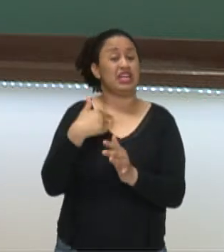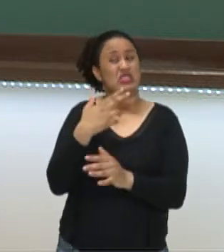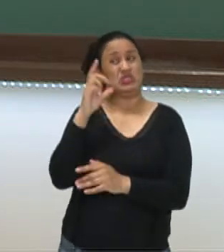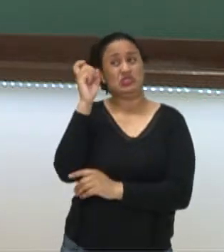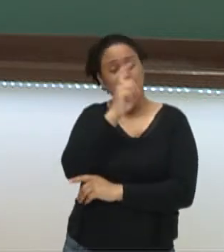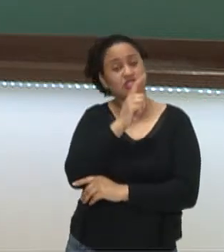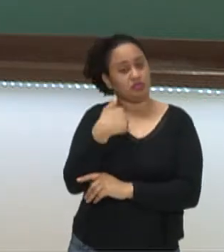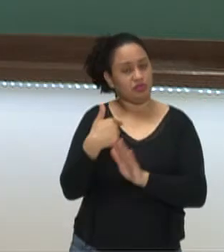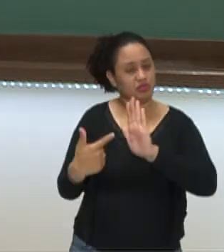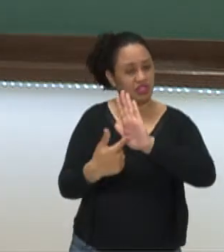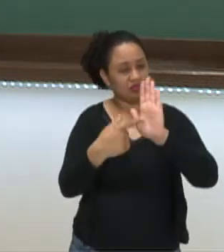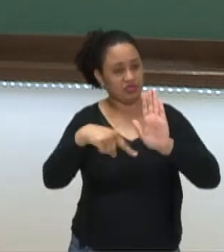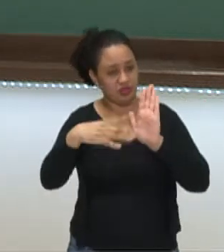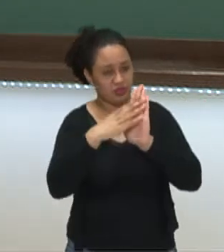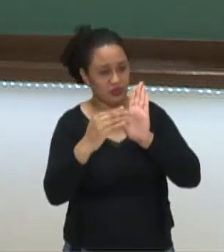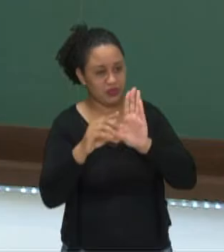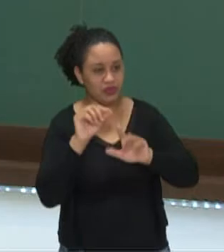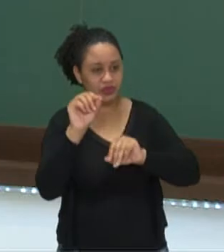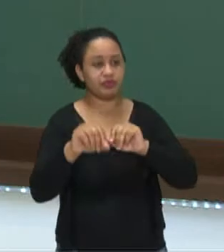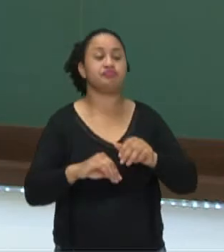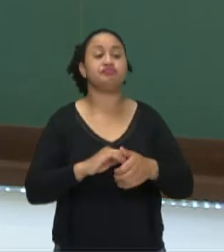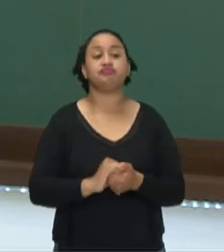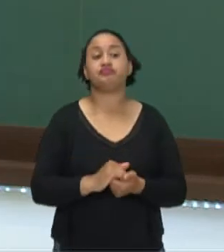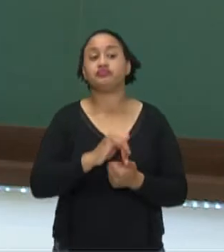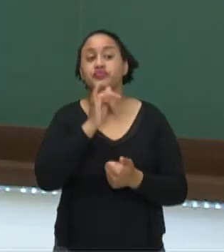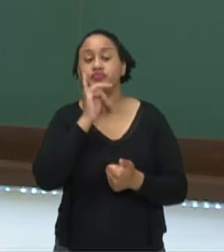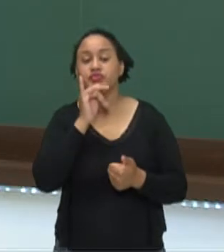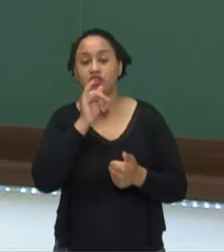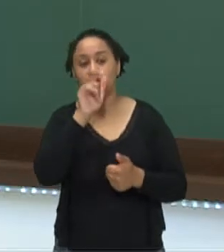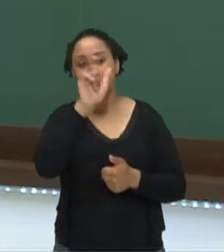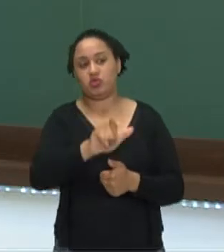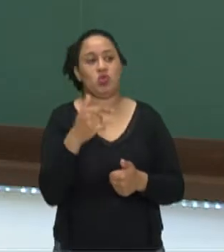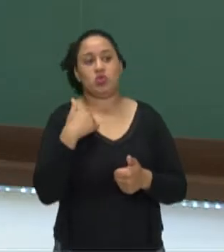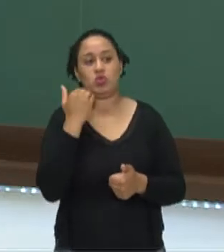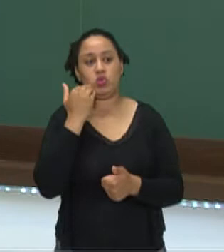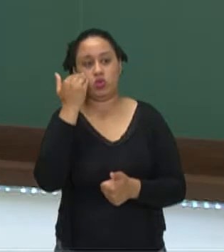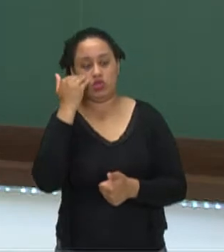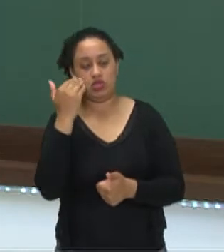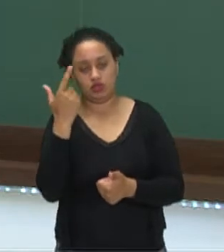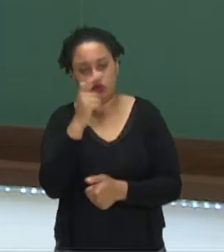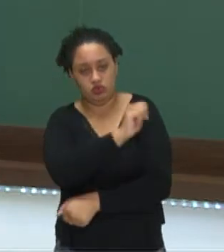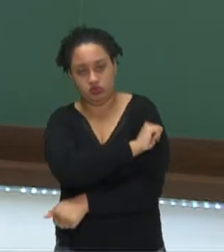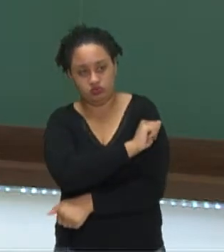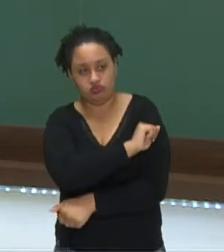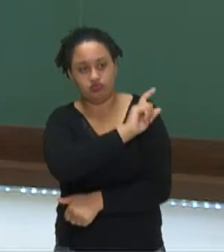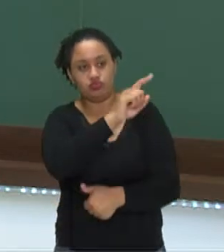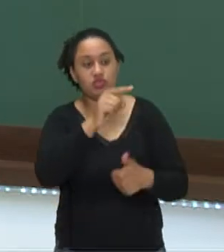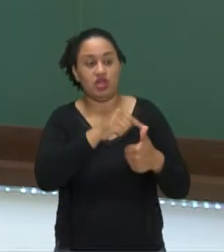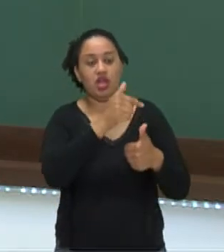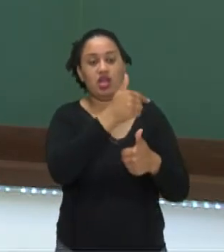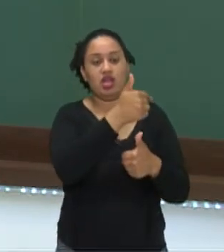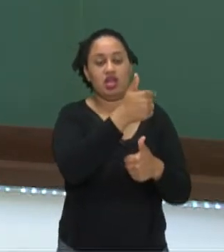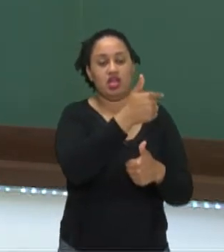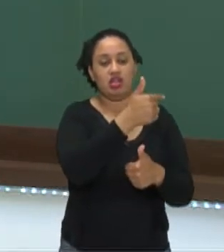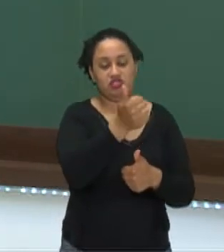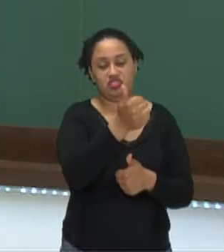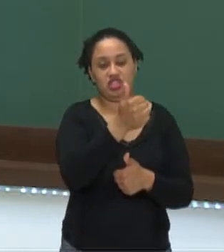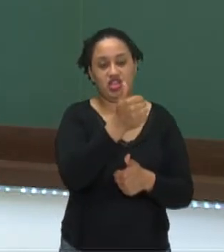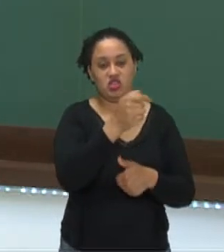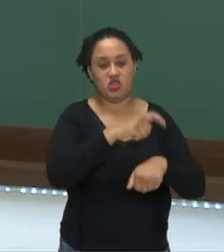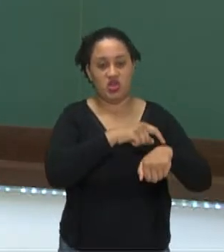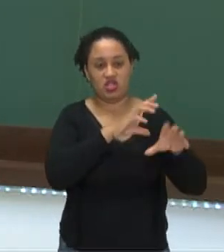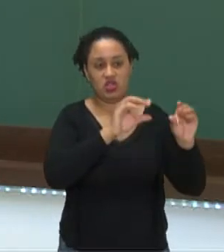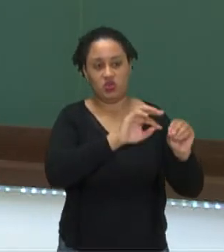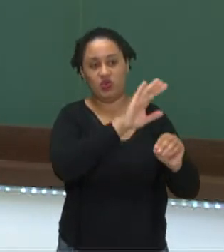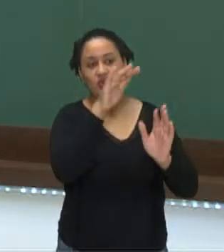dificuldades em fazer. Por exemplo, uma rotina aqui de uma pessoa, de um adolescente, de um estudante. Das 23 Até as 8 da